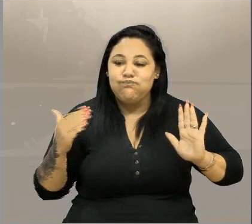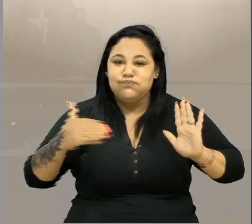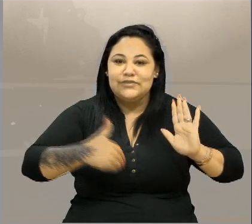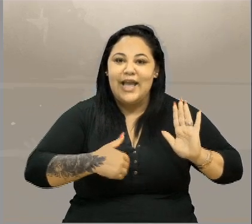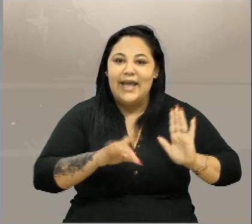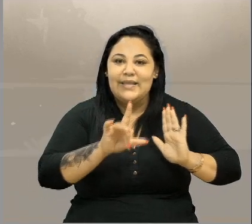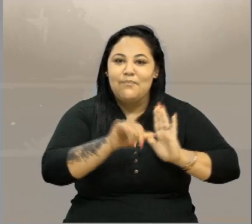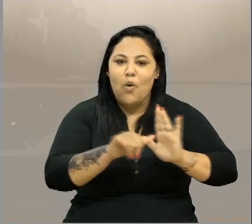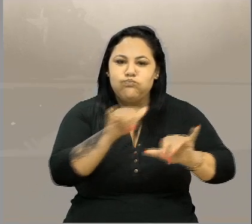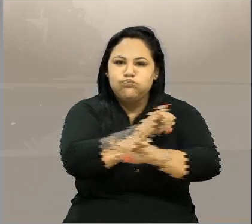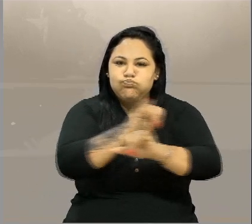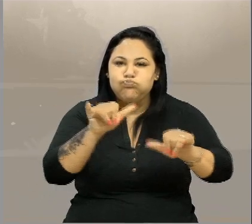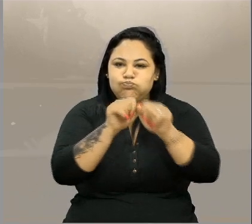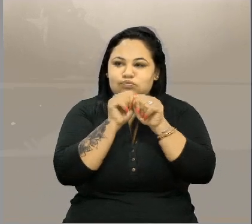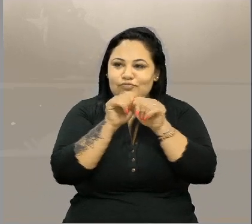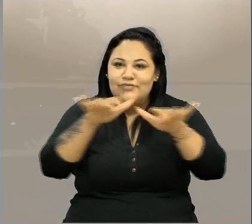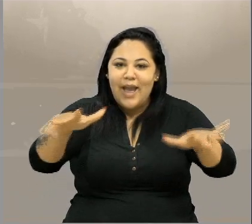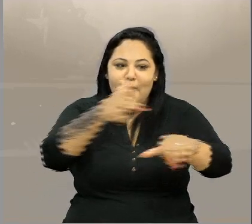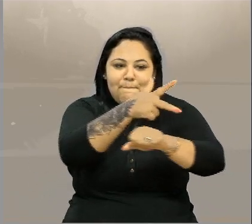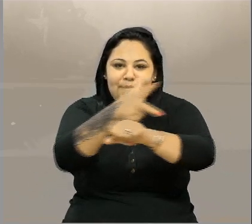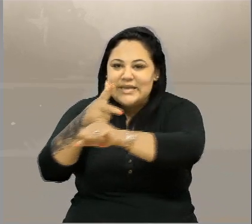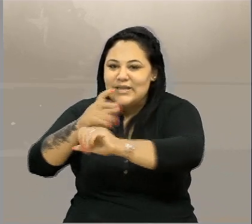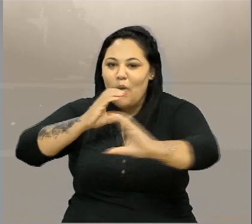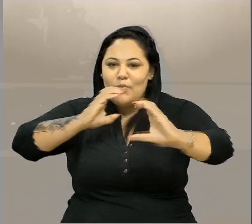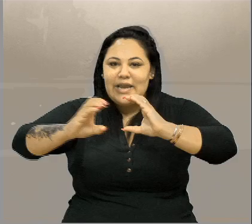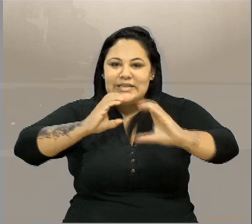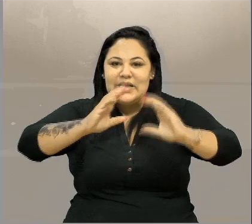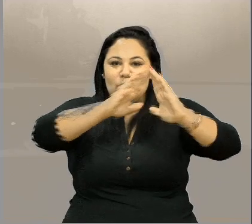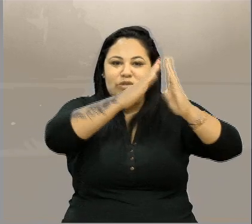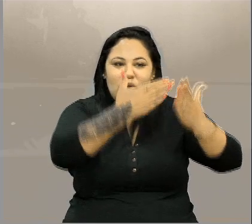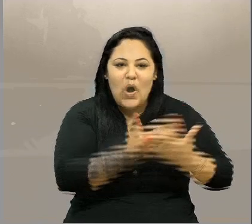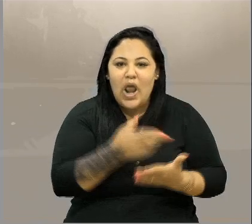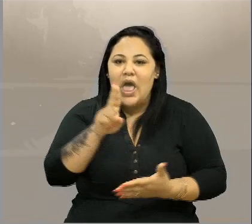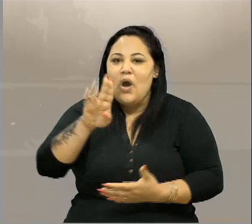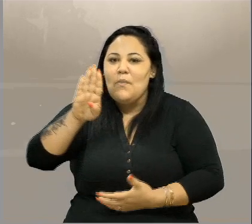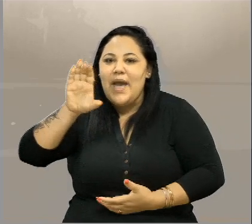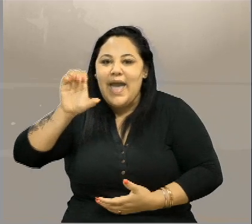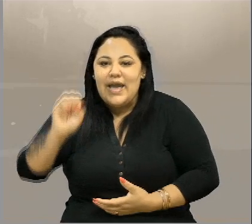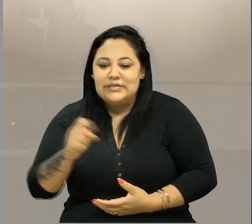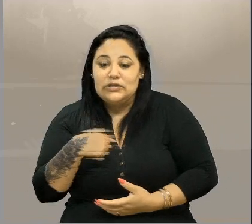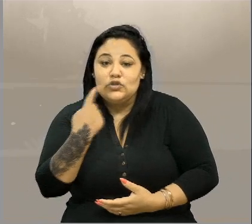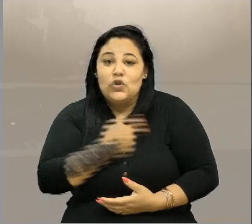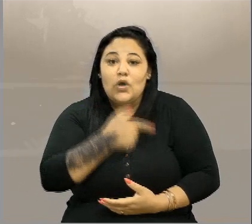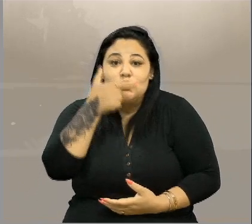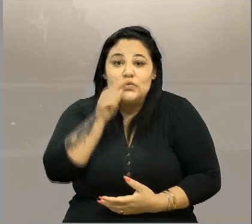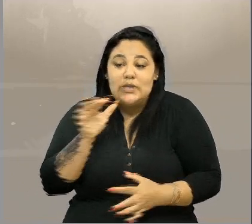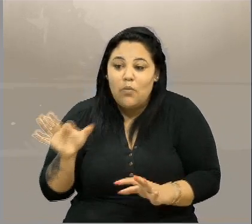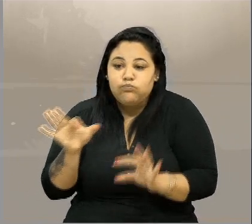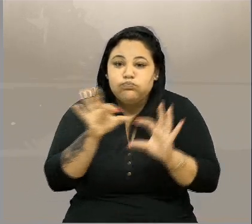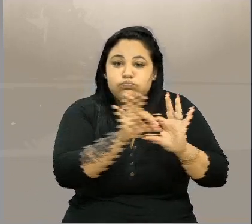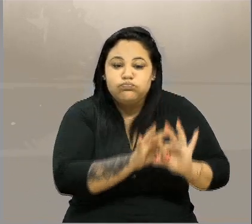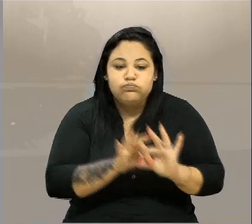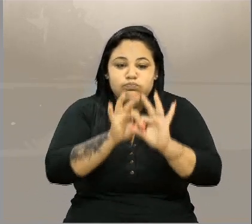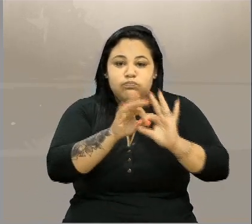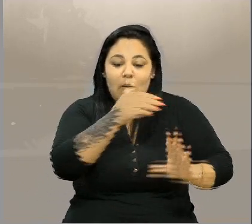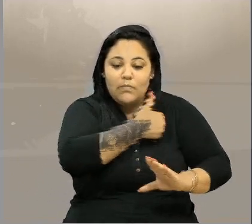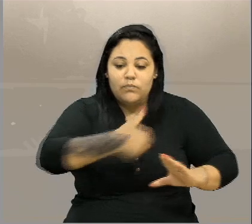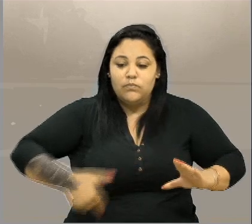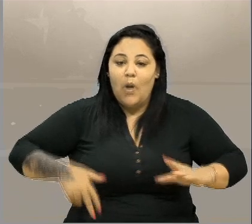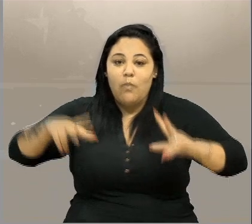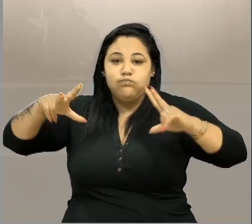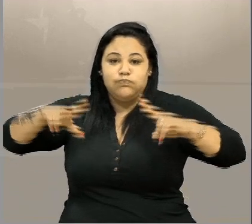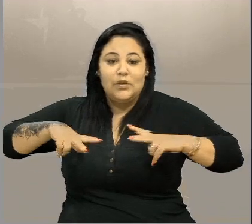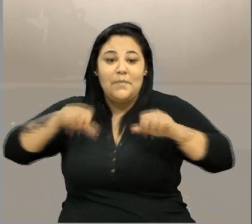na imprensa, nas escolas, unidades básicas de saúde, a gente conseguiu integrar poder público e privado na divulgação